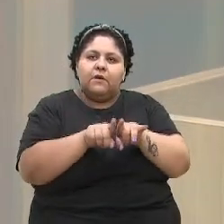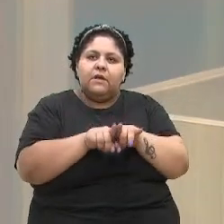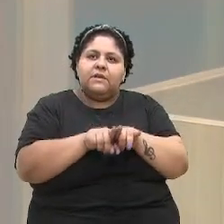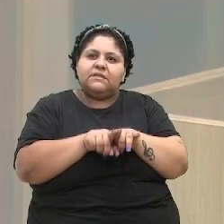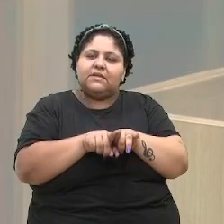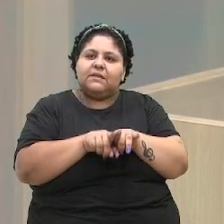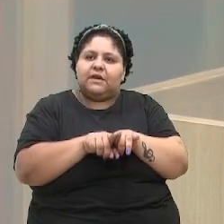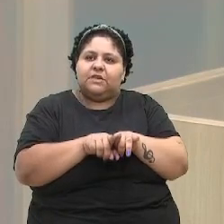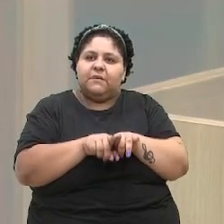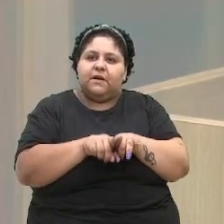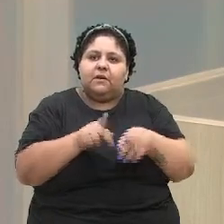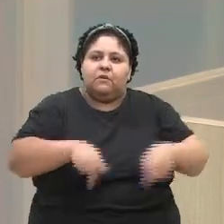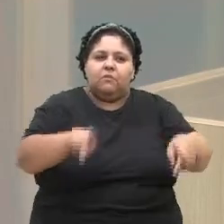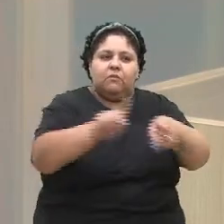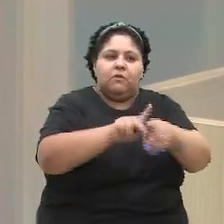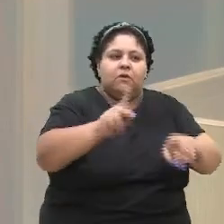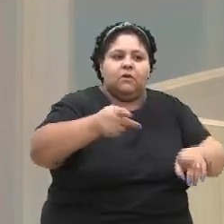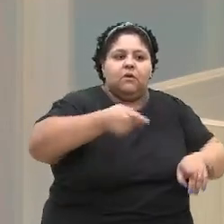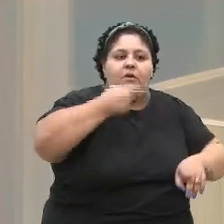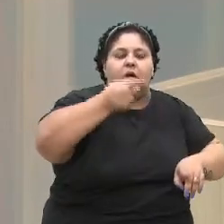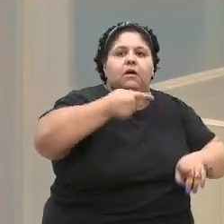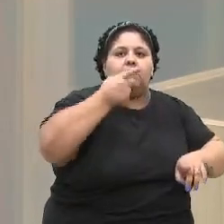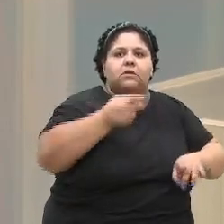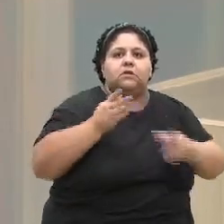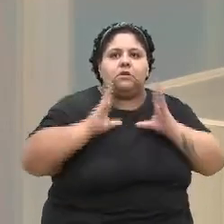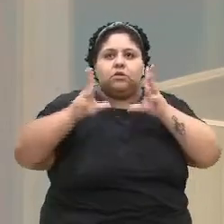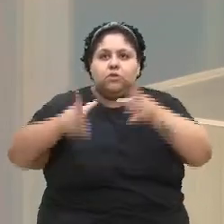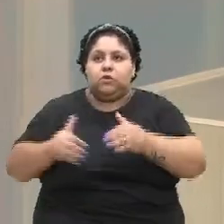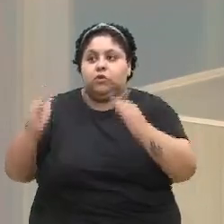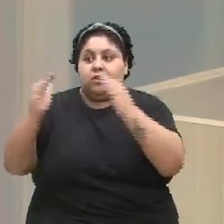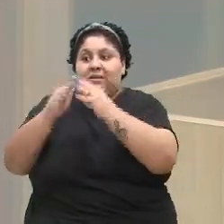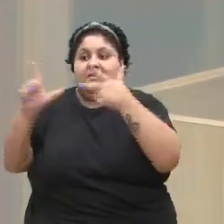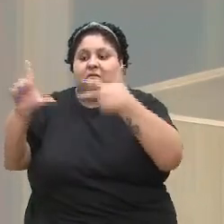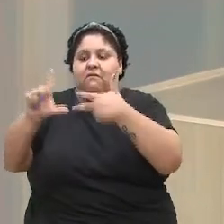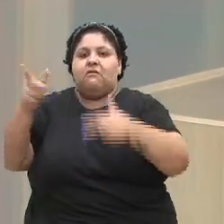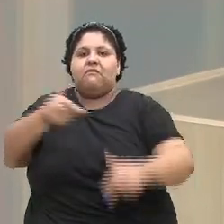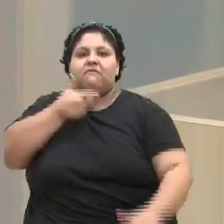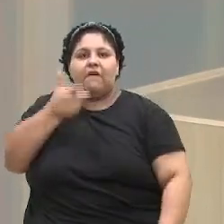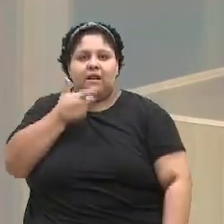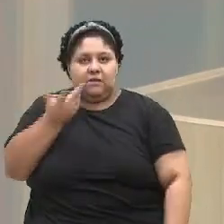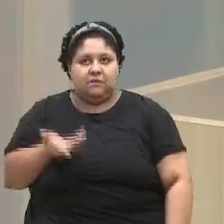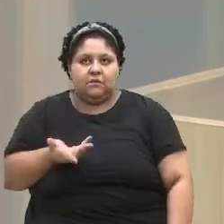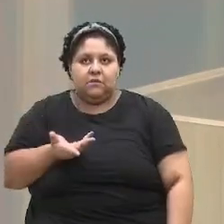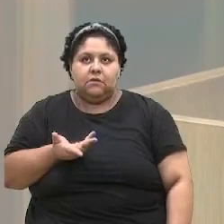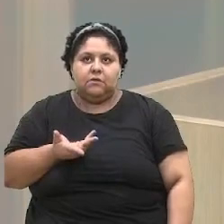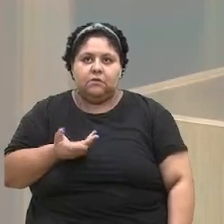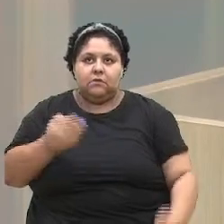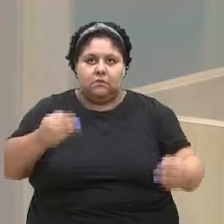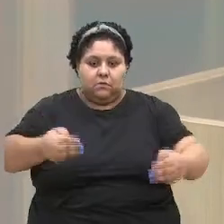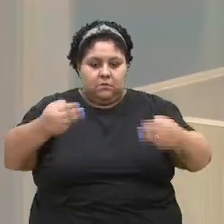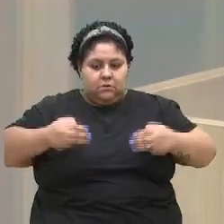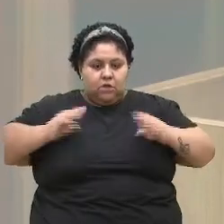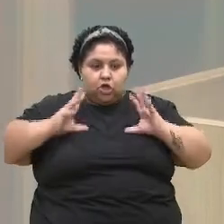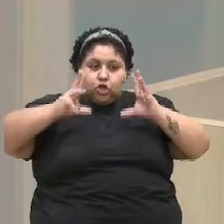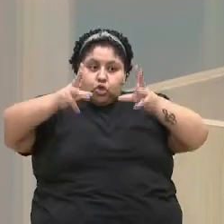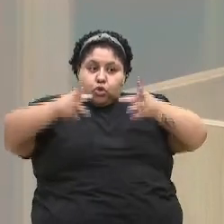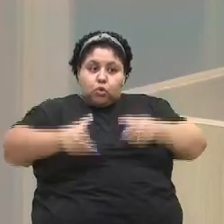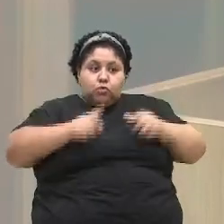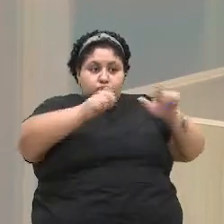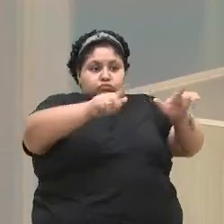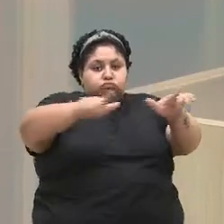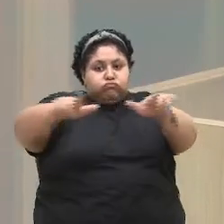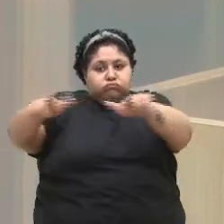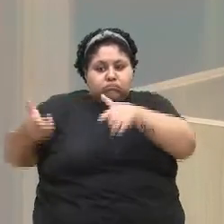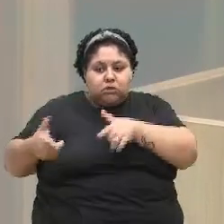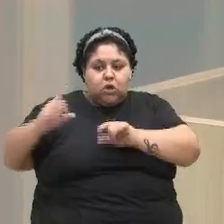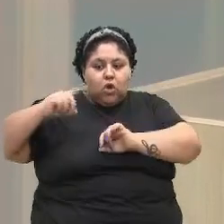falando mas com que todas as casas legislativas estão falando moções em todos os cantos os